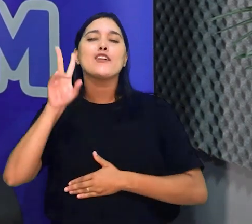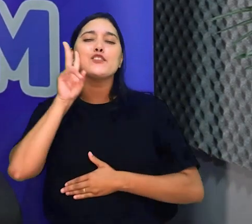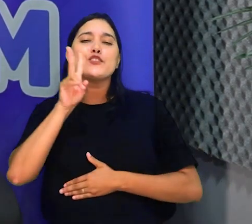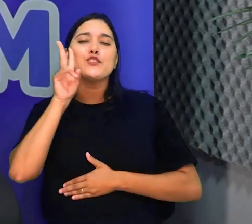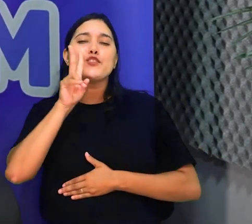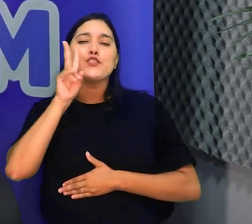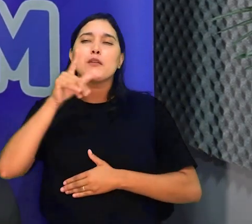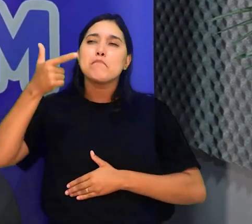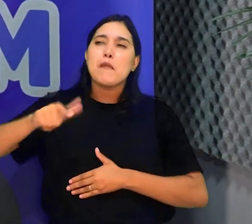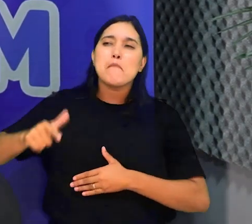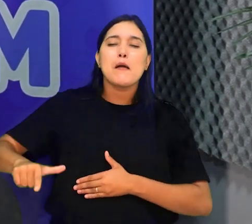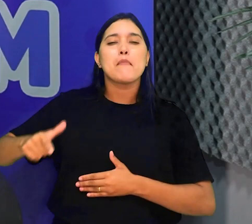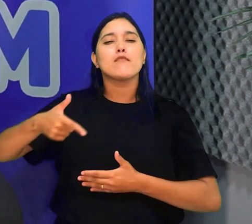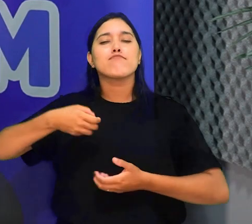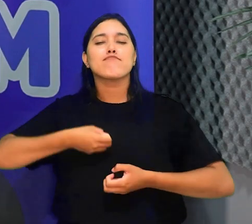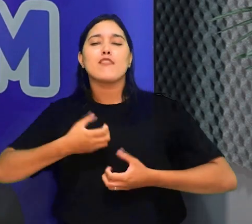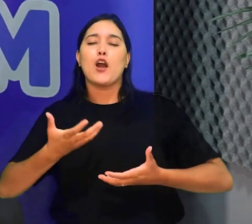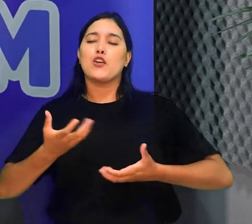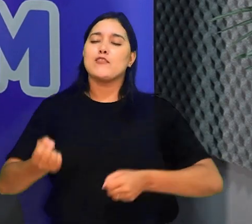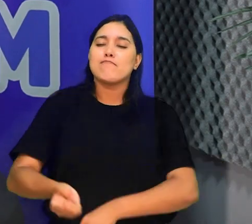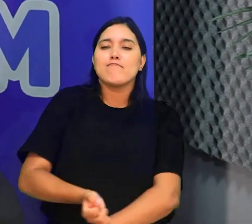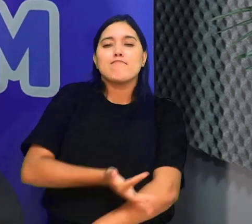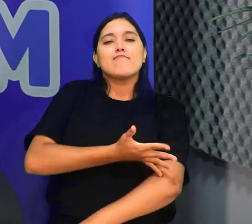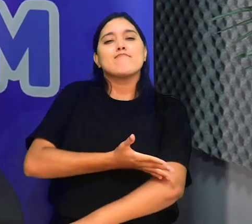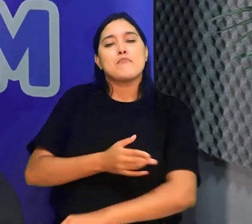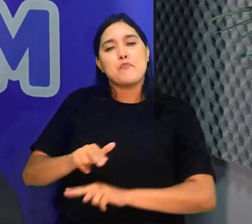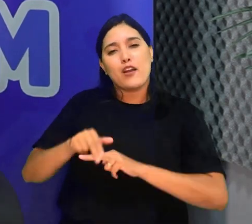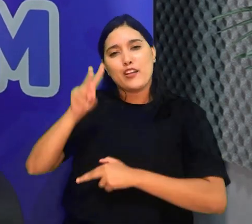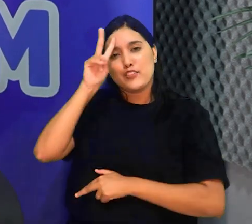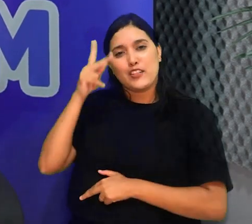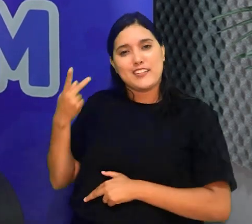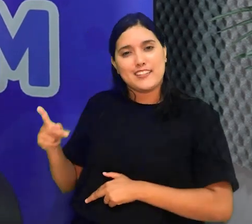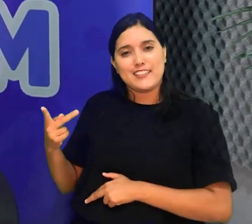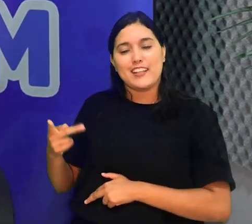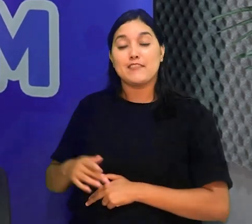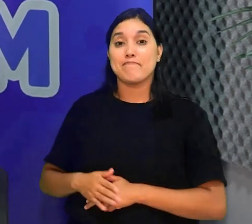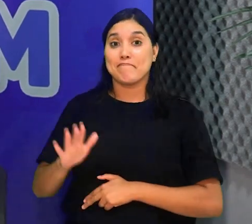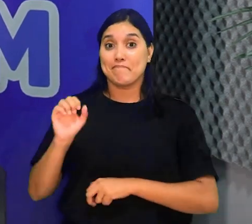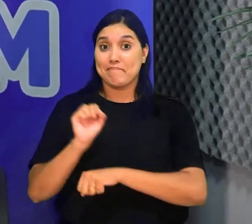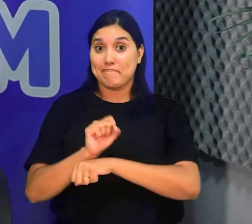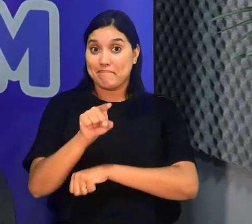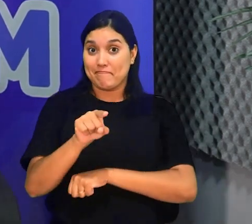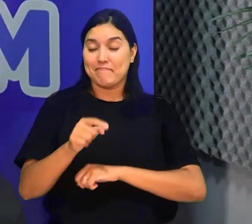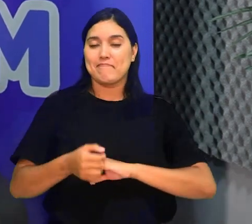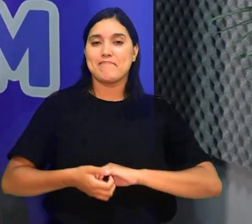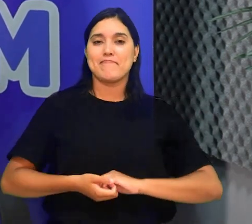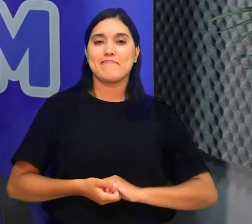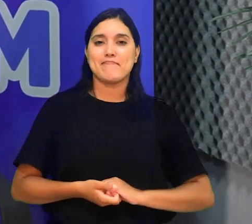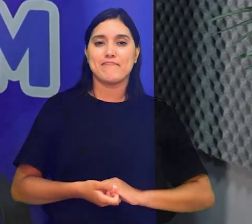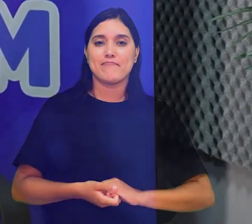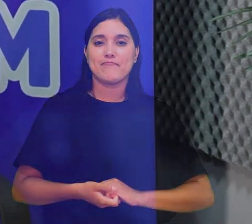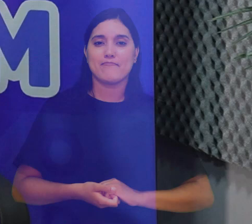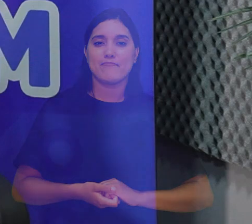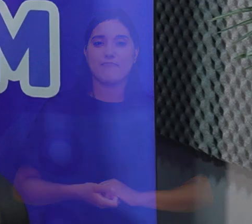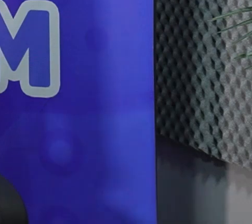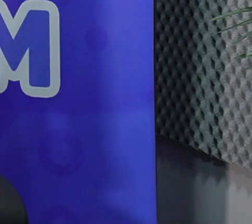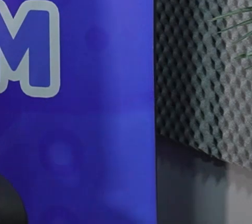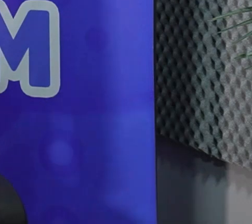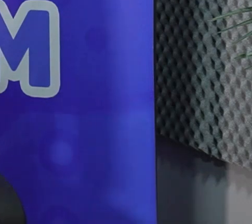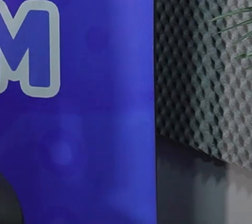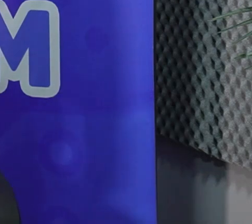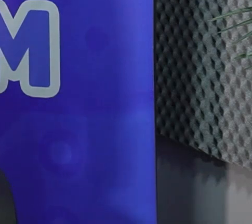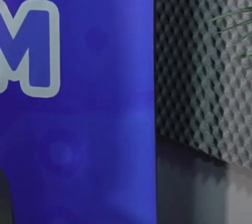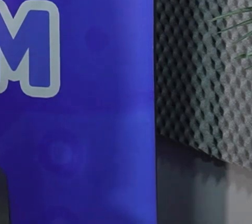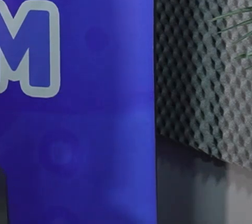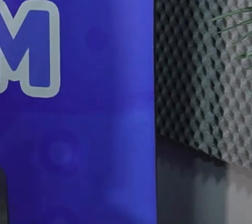uma vez para um breve comercial e já voltamos com mais histórias que estão nos emocionando